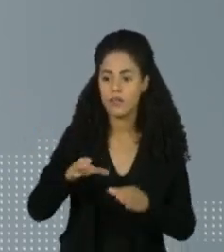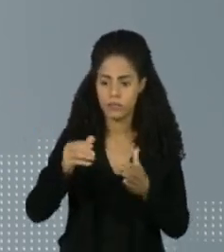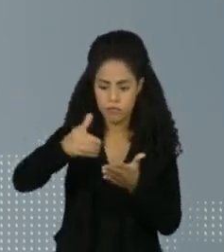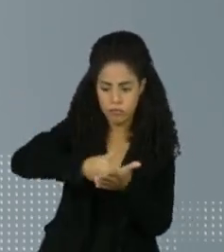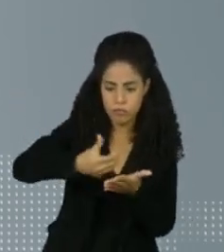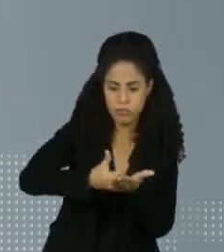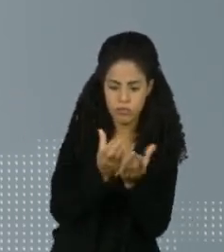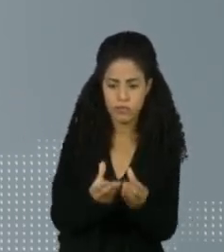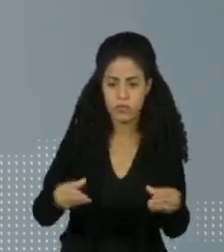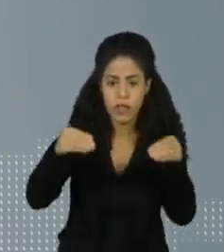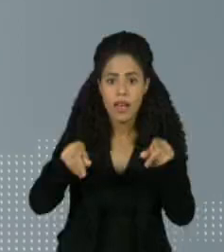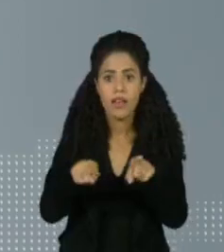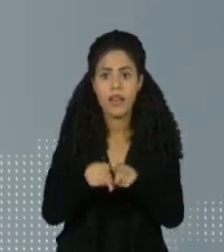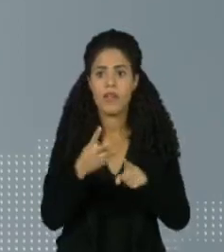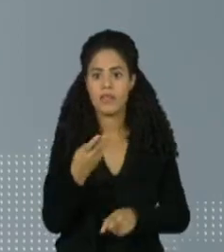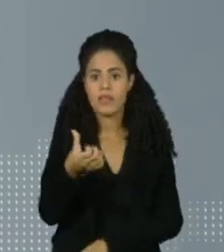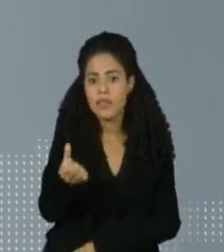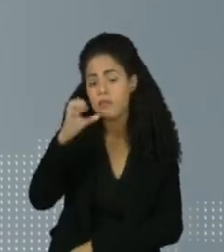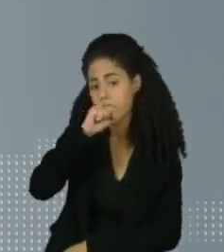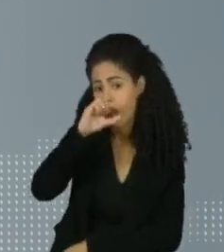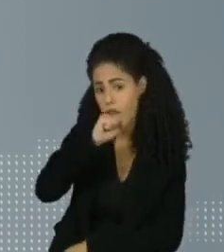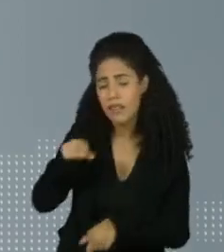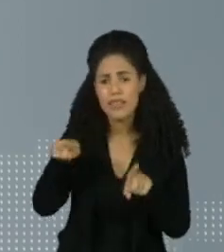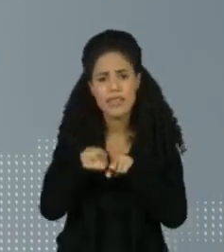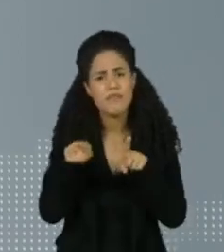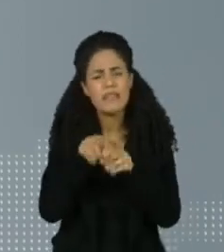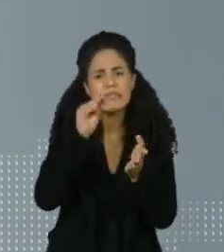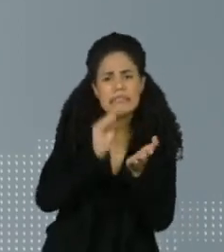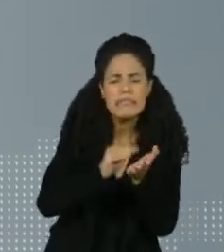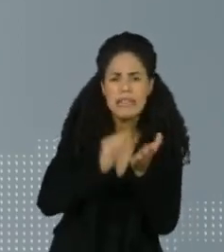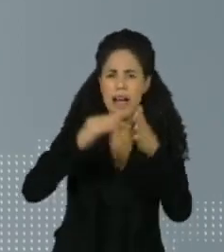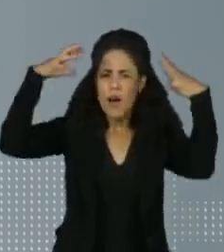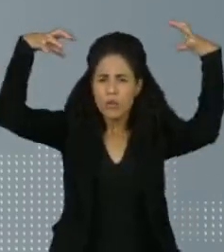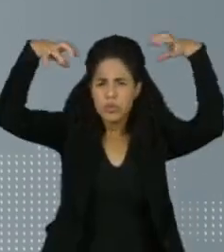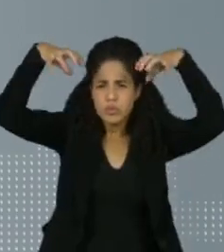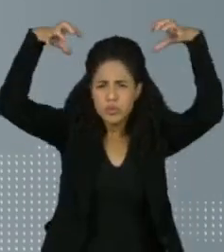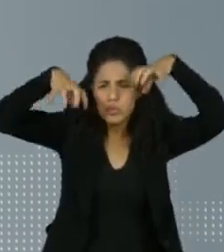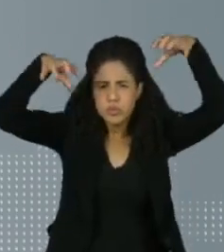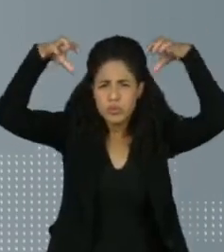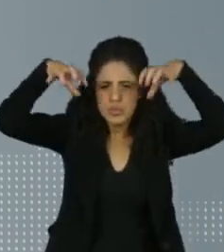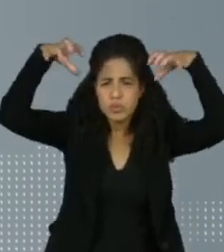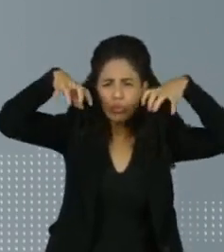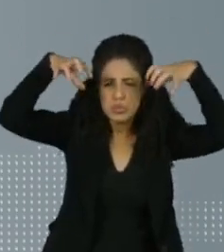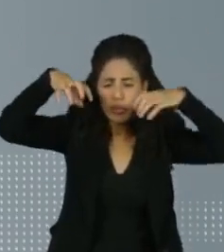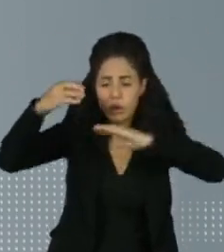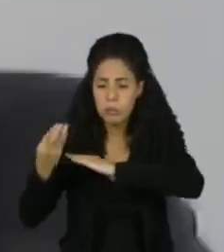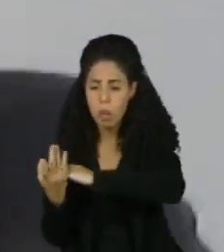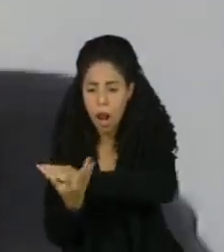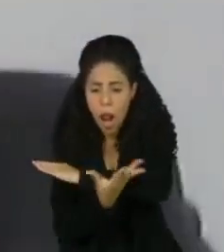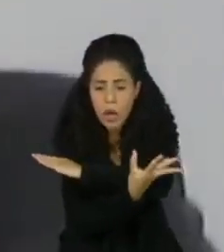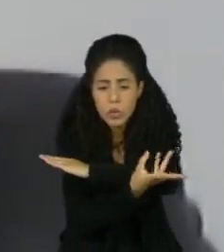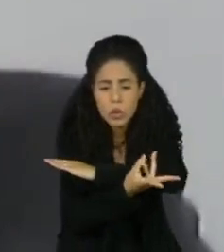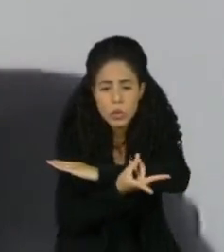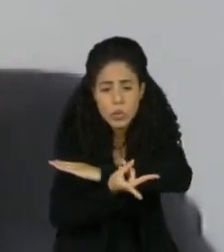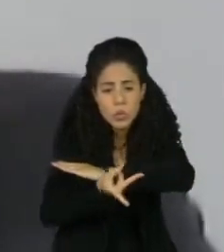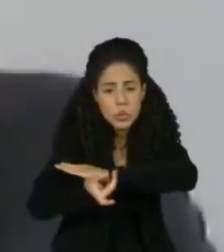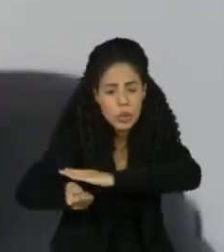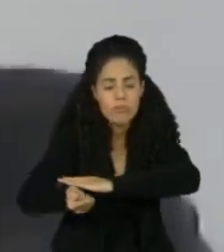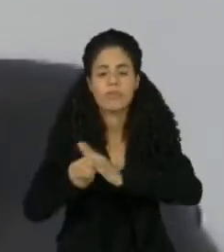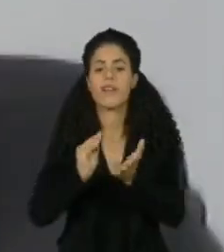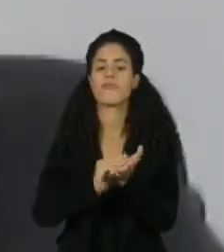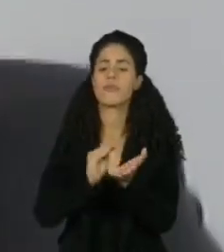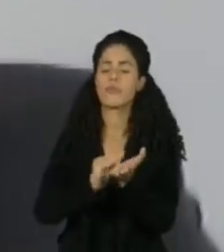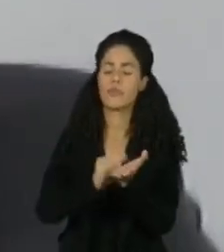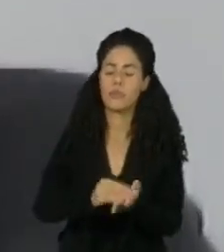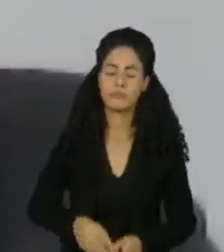e 46% para a laranja. A falta de chuvas afetou as produções ao longo do país. E além dos fatores climáticos que